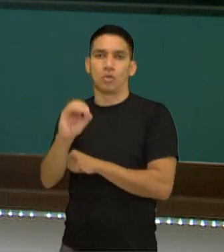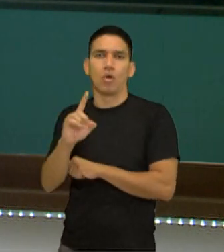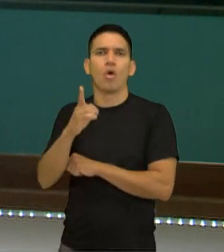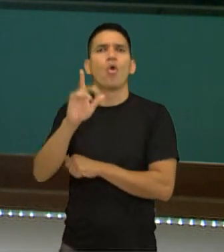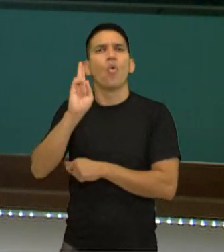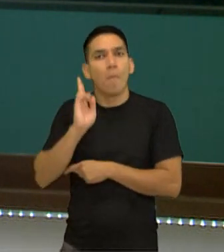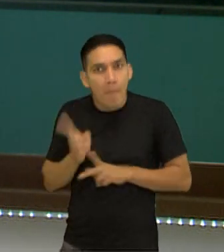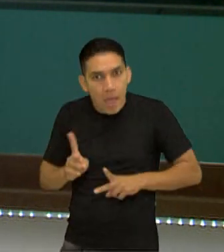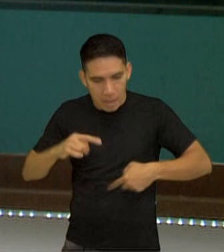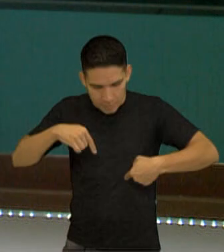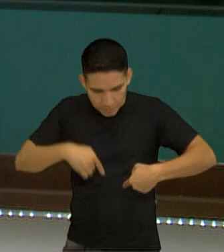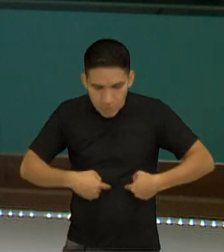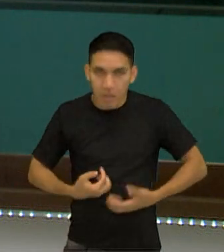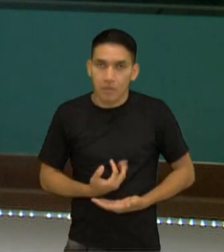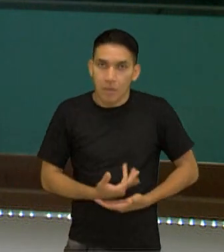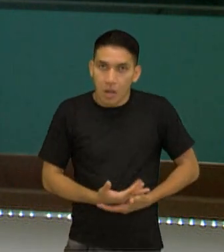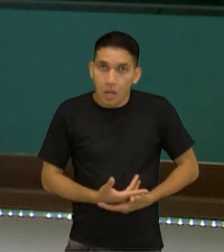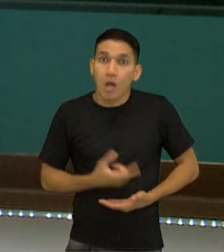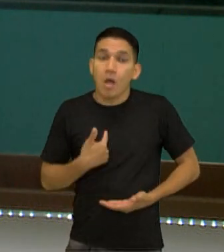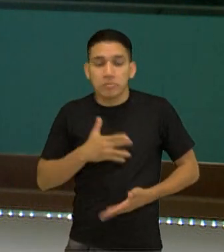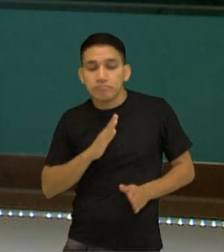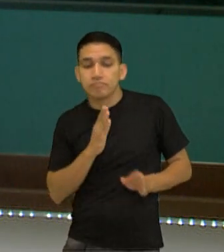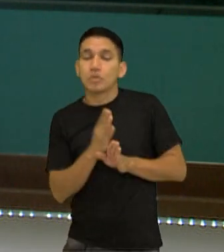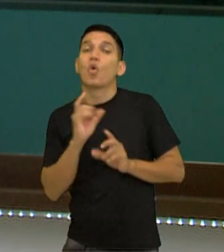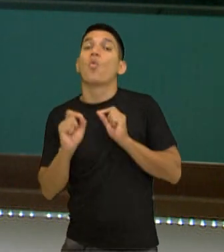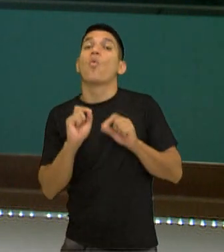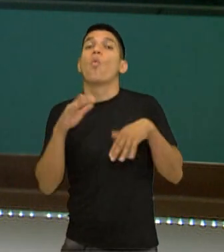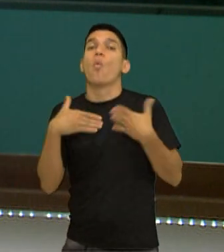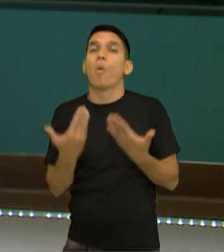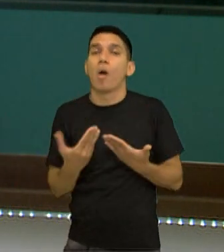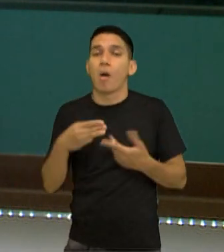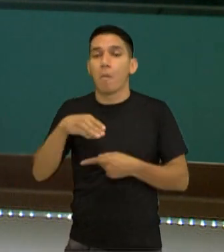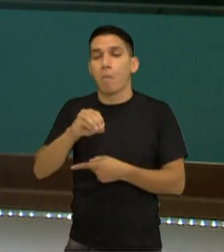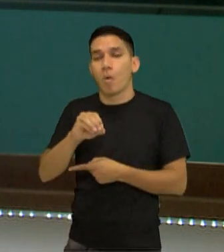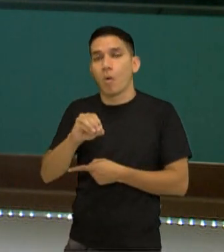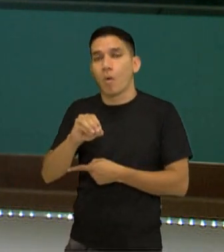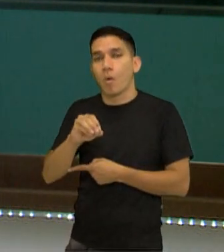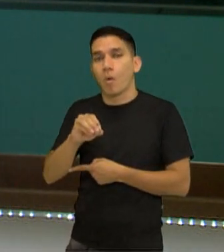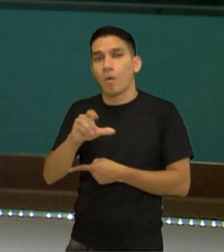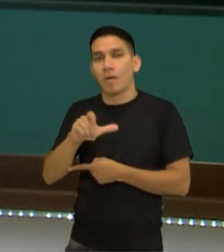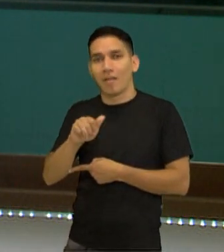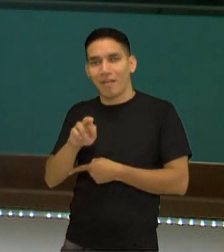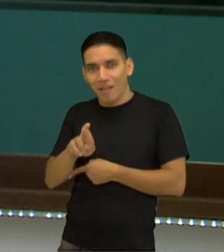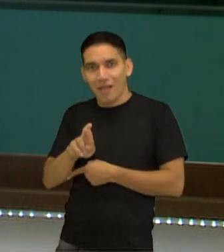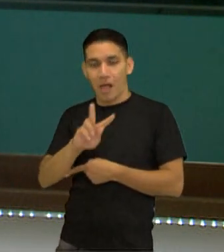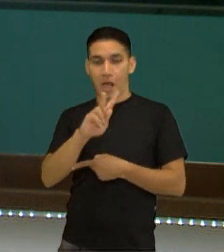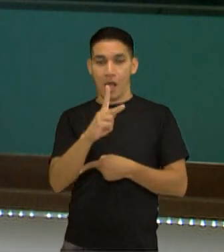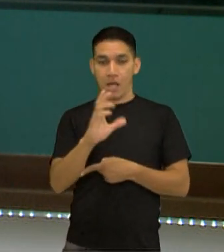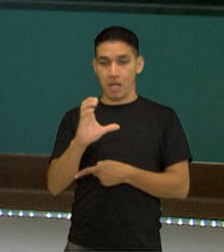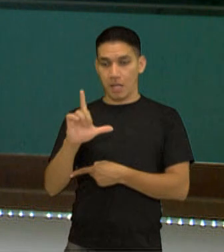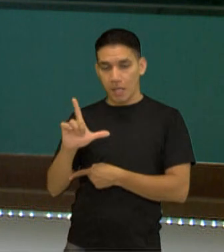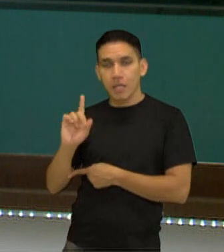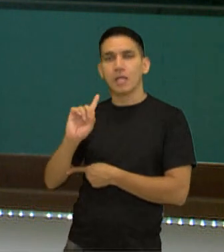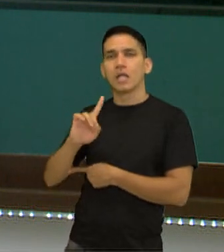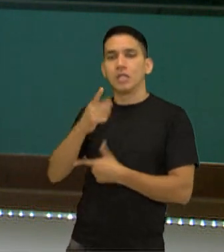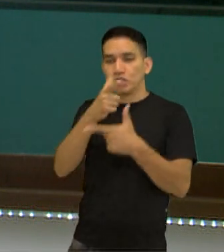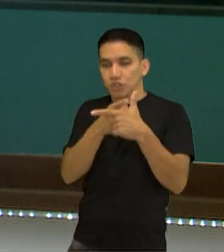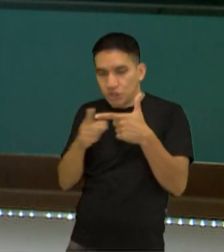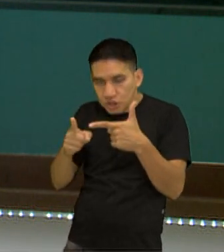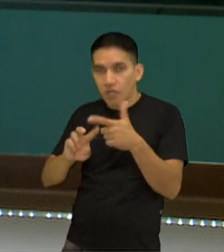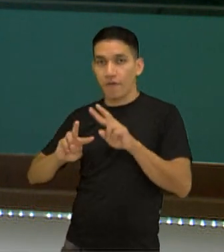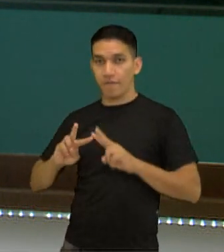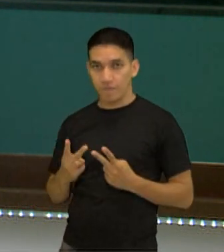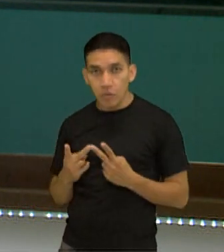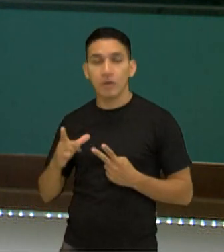eu posso estar descobrindo qual é a massa molar do HCl e aí, dividindo essa quantidade pelo volume, vou ter